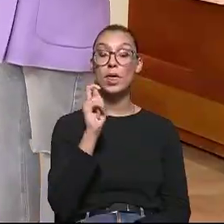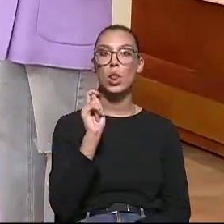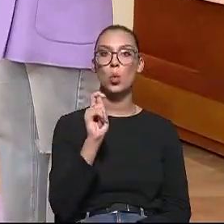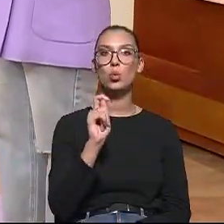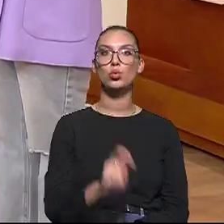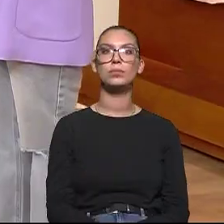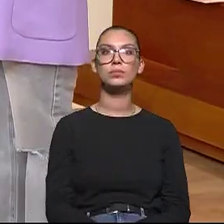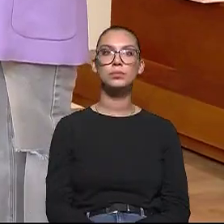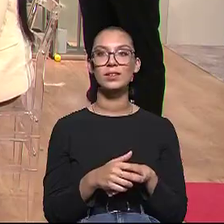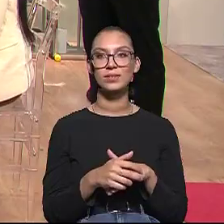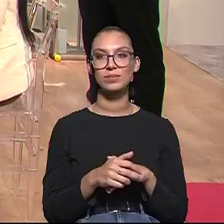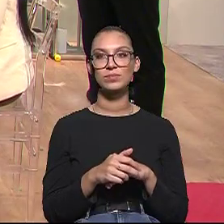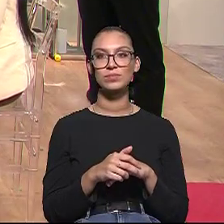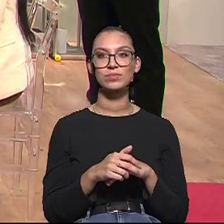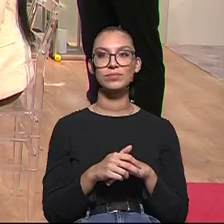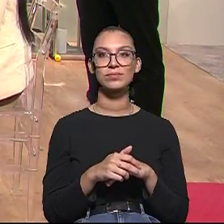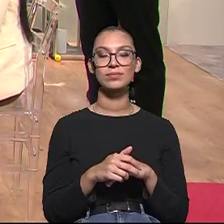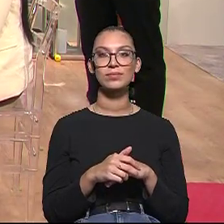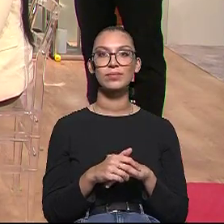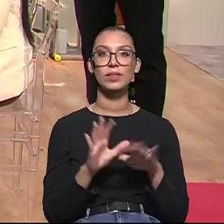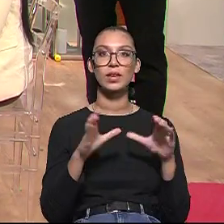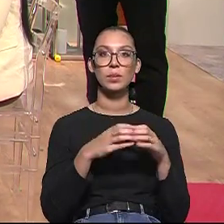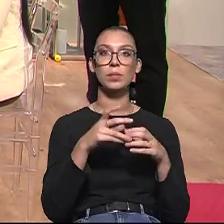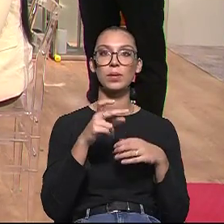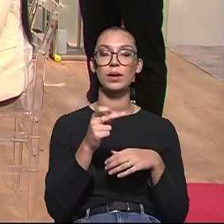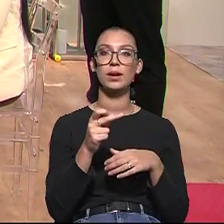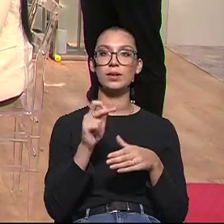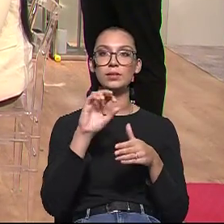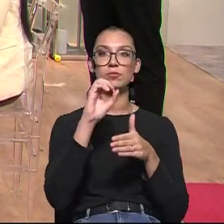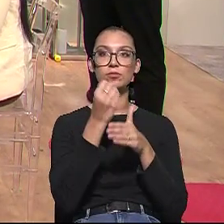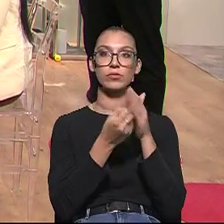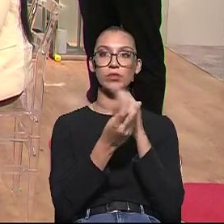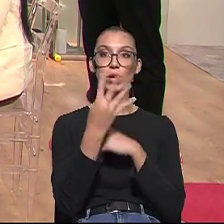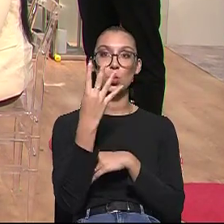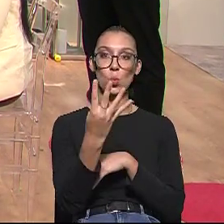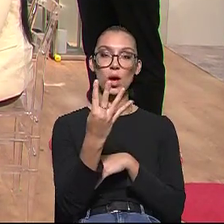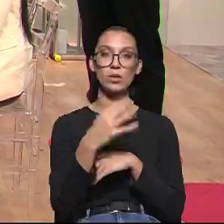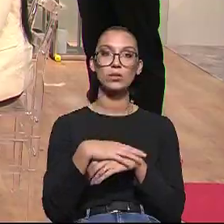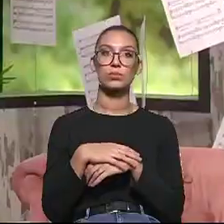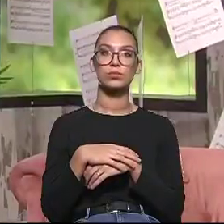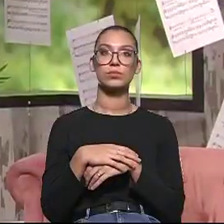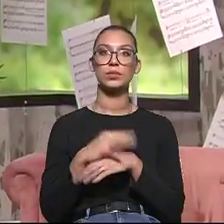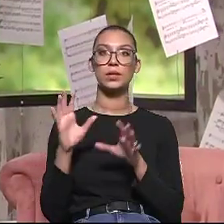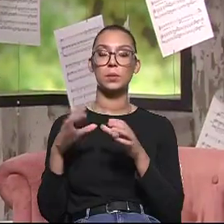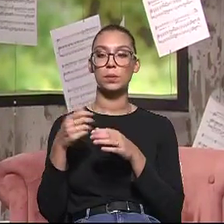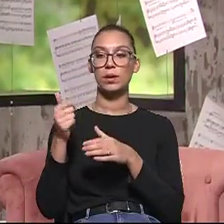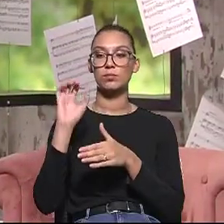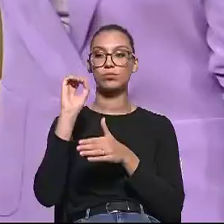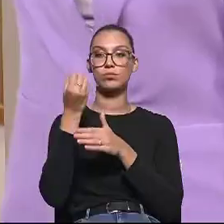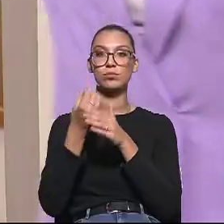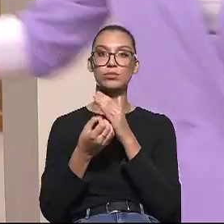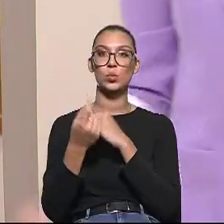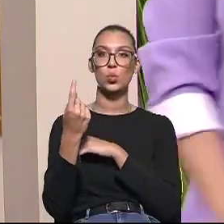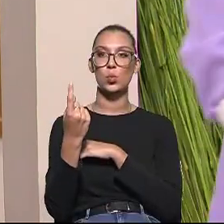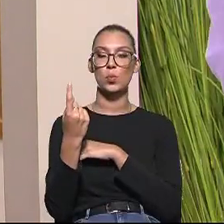jogo. Um minuto. A equipa A encestou quatro bolas. A equipa B,